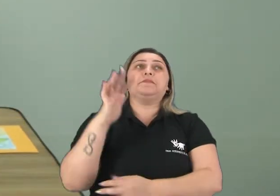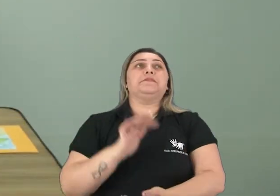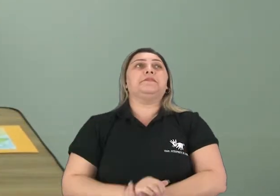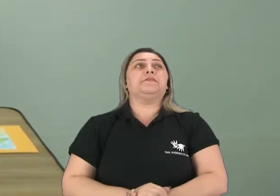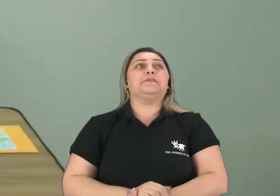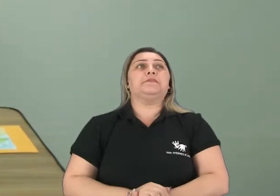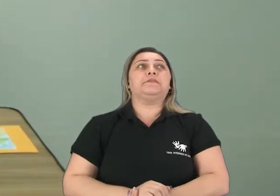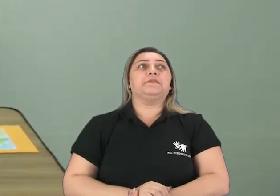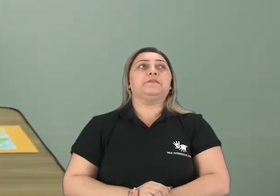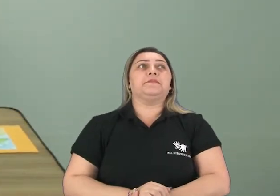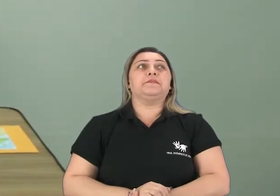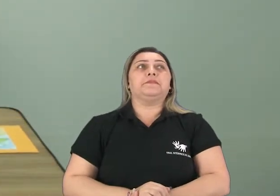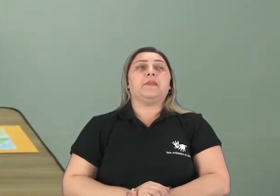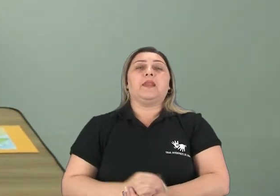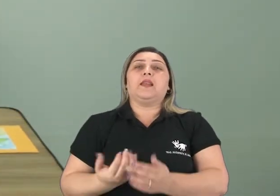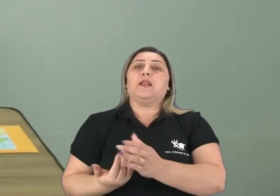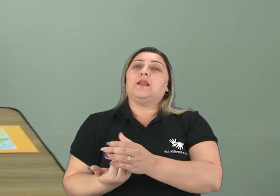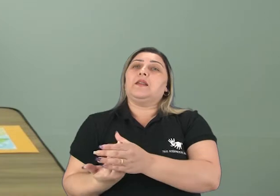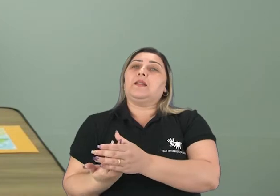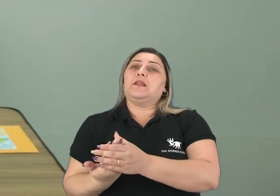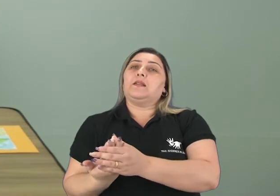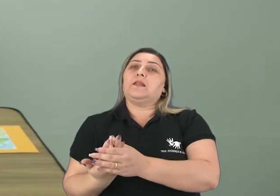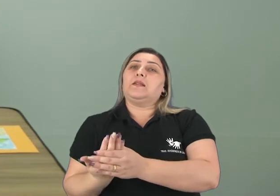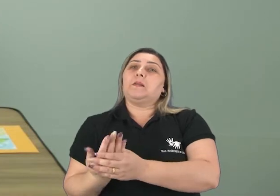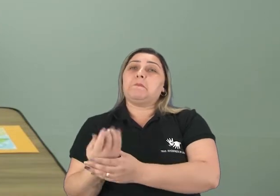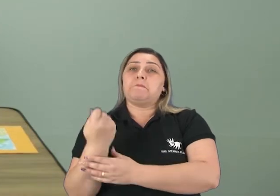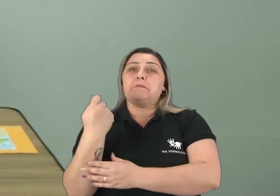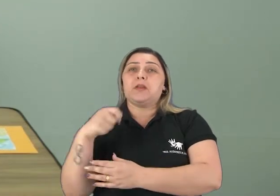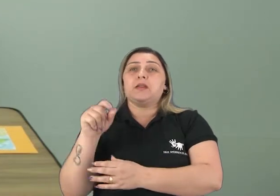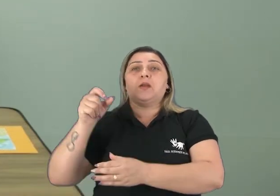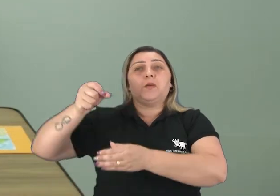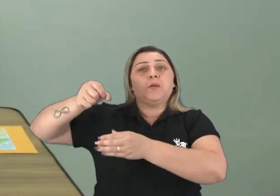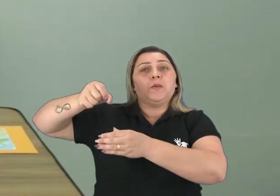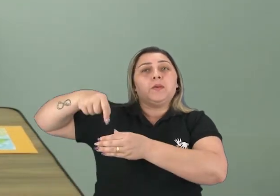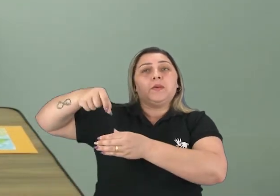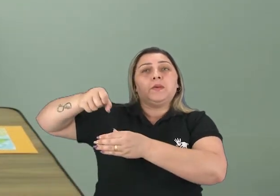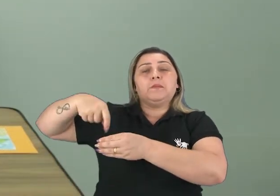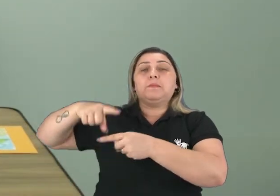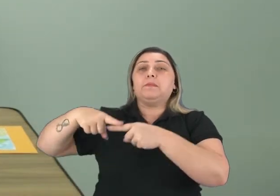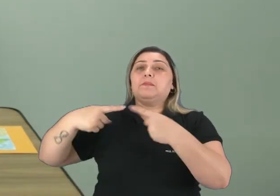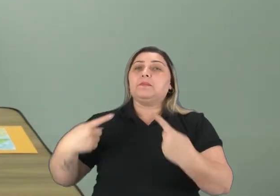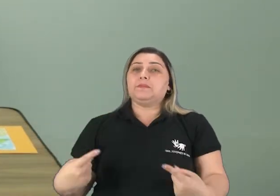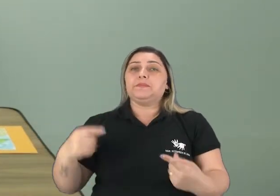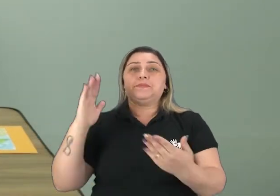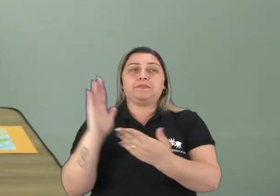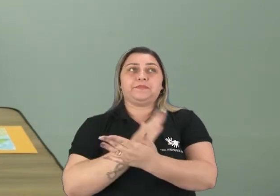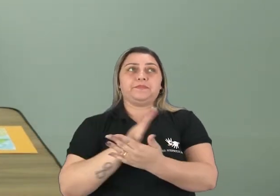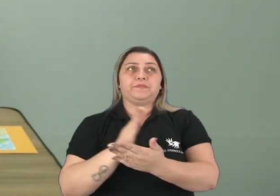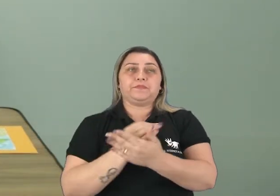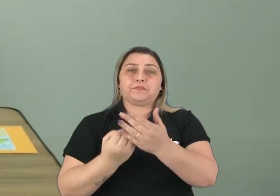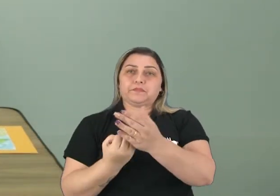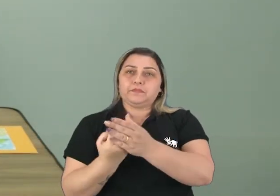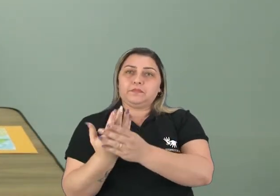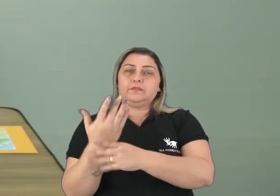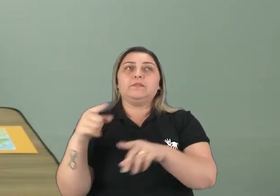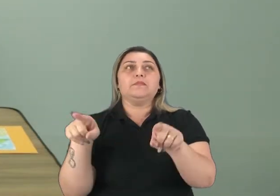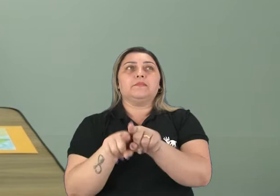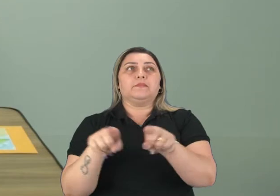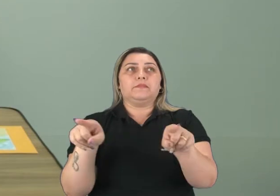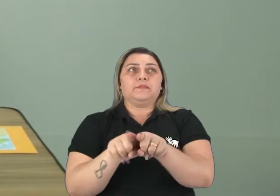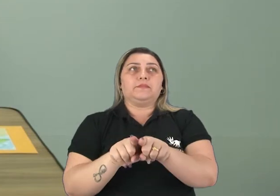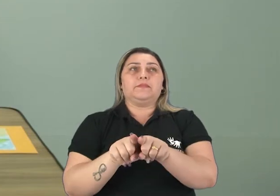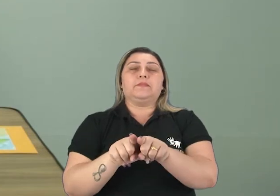para ela nascer, ela precisa de uma sementinha, mas algumas plantas também nascem